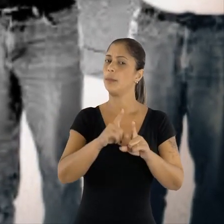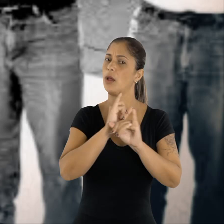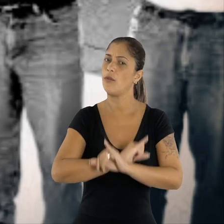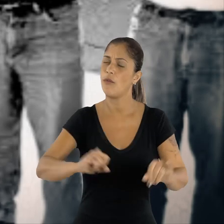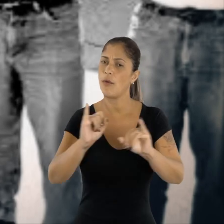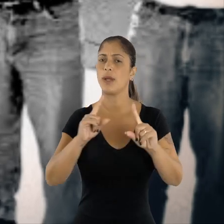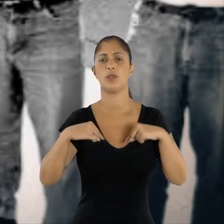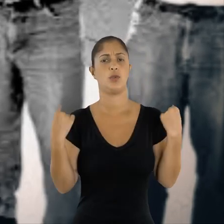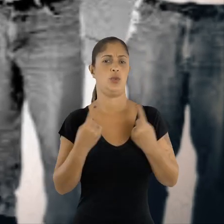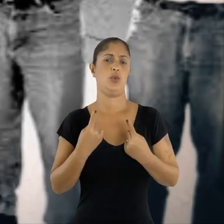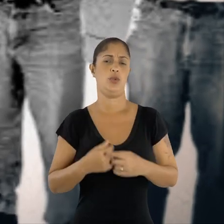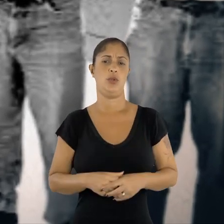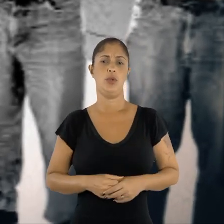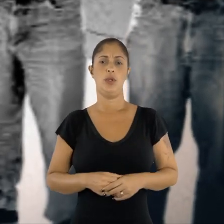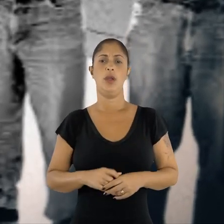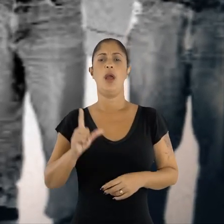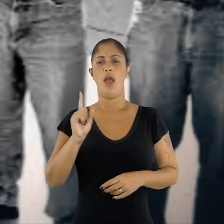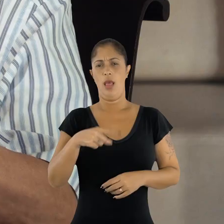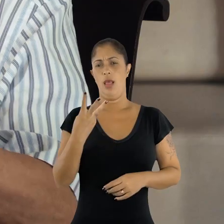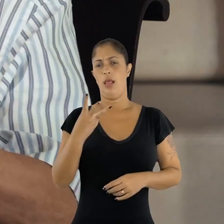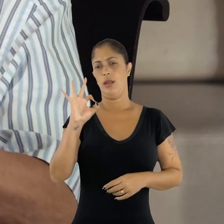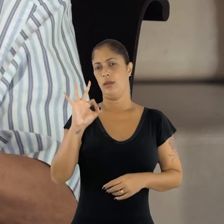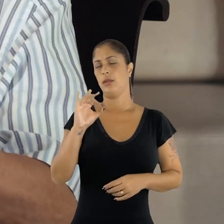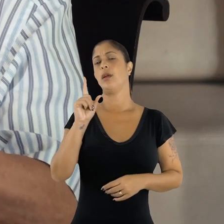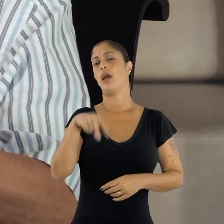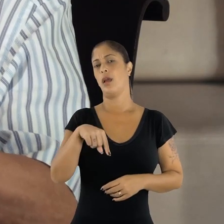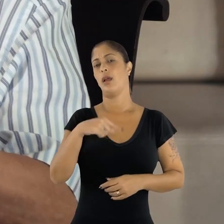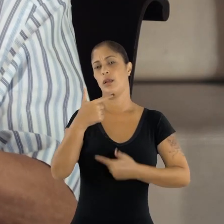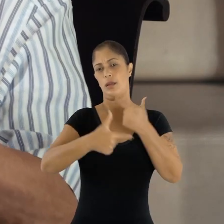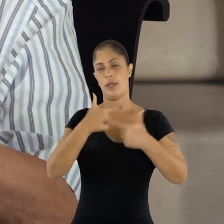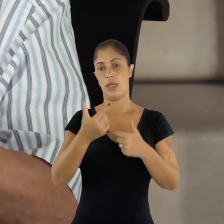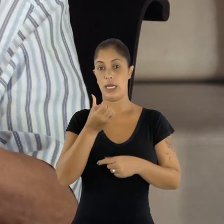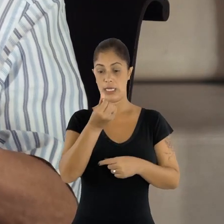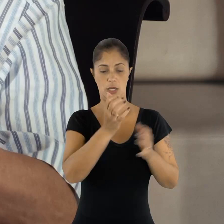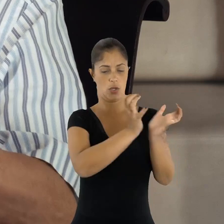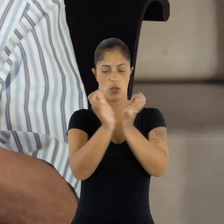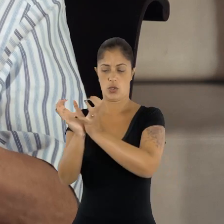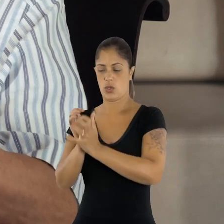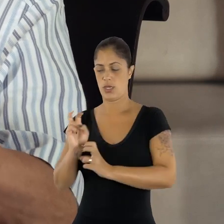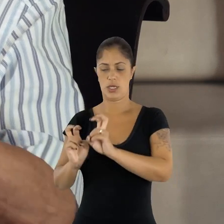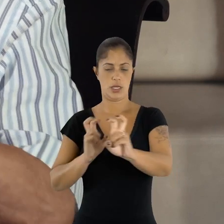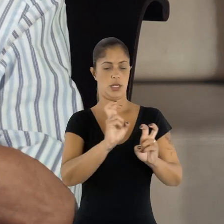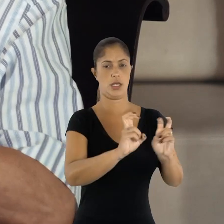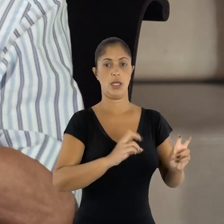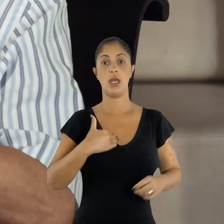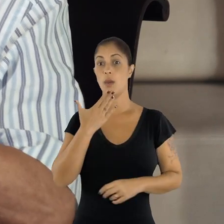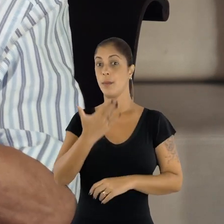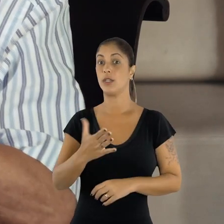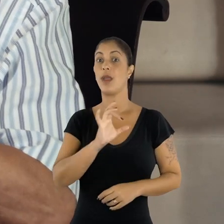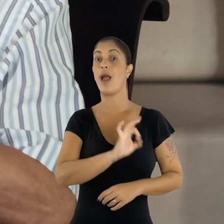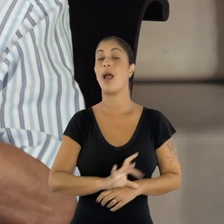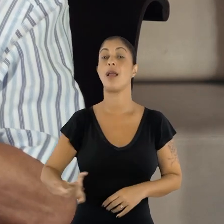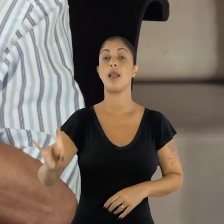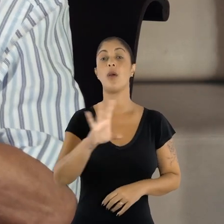de investimento na formação de todos nós. Nós éramos 30 trabalhadores, eu dividi em 6 grupos de 5. Frei Beto.